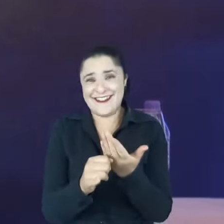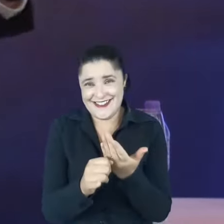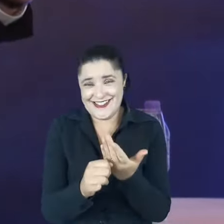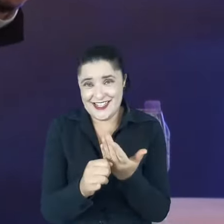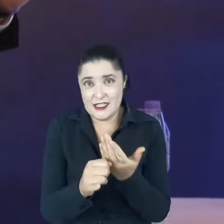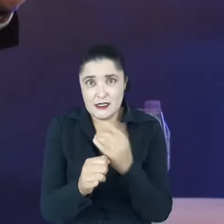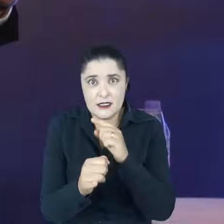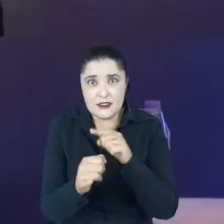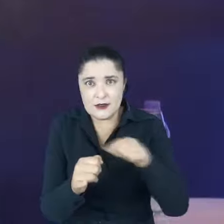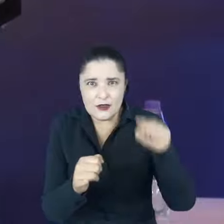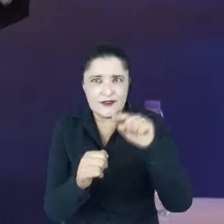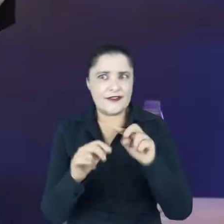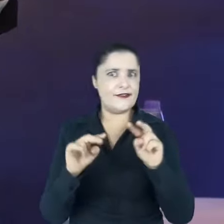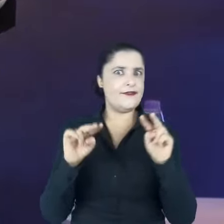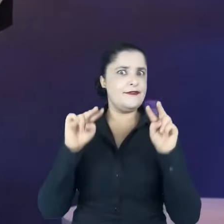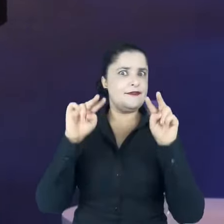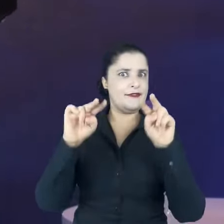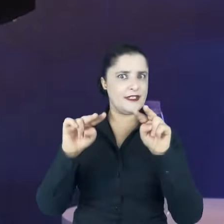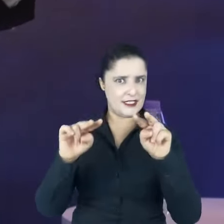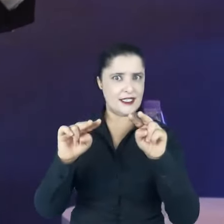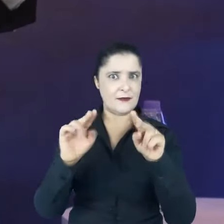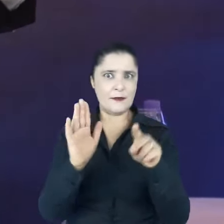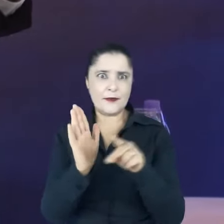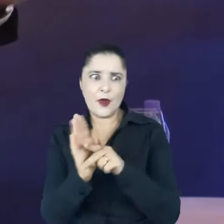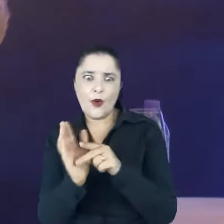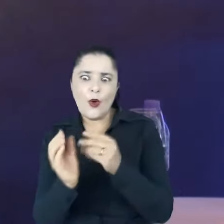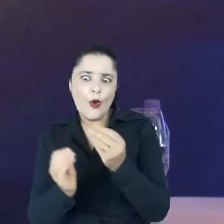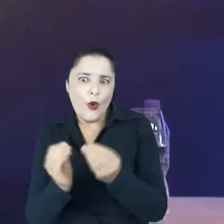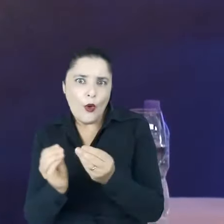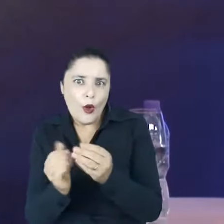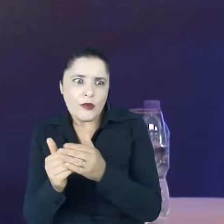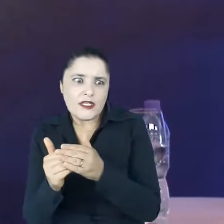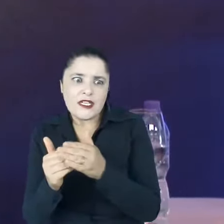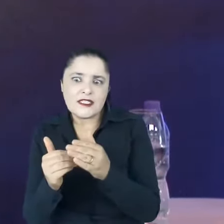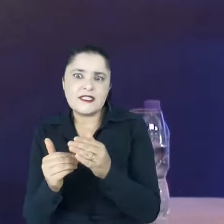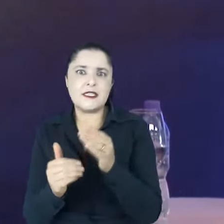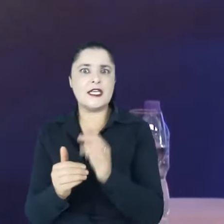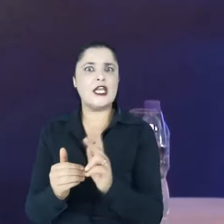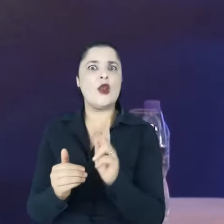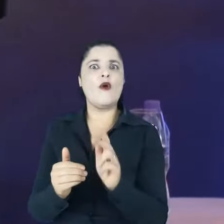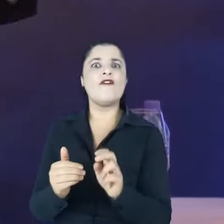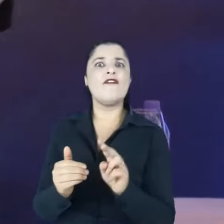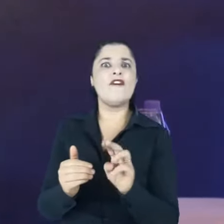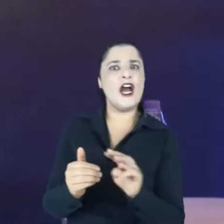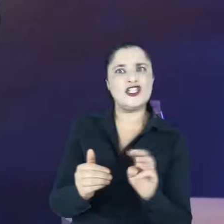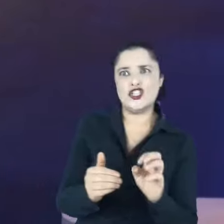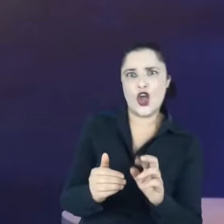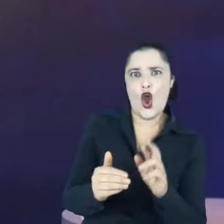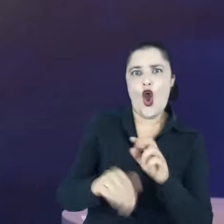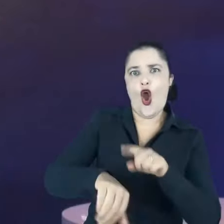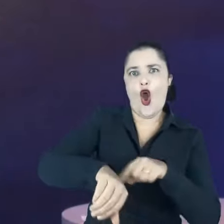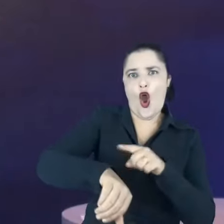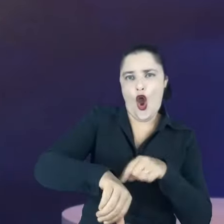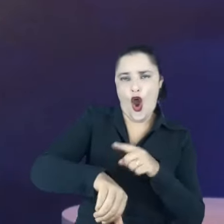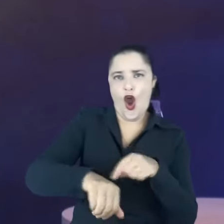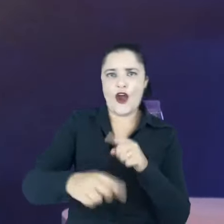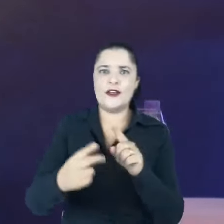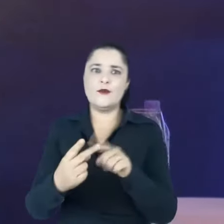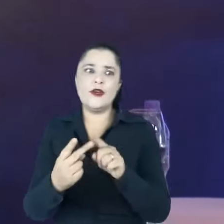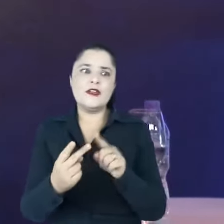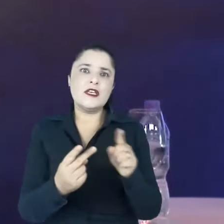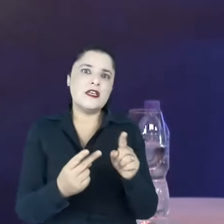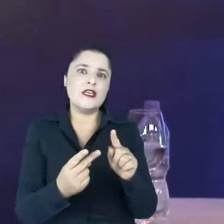visão end-to-end, como que esse quilowatt-hora ou esse quilojoule é produzido, nós precisamos